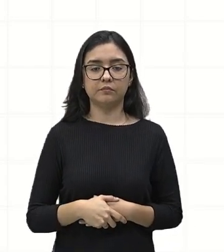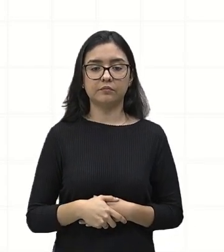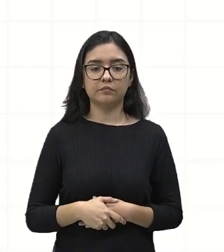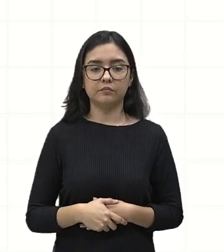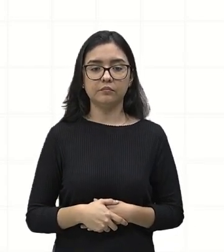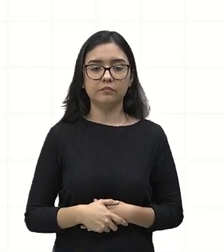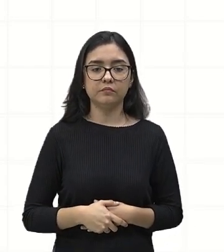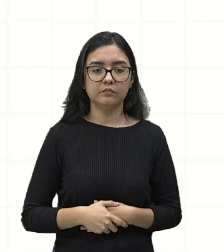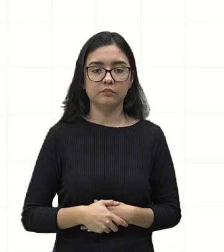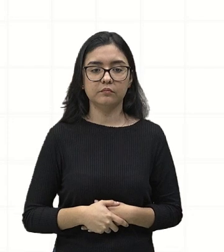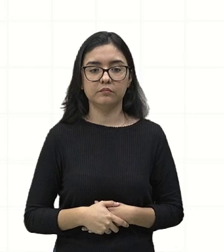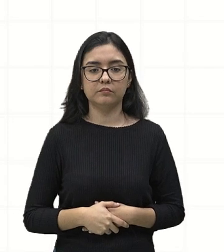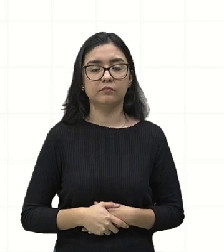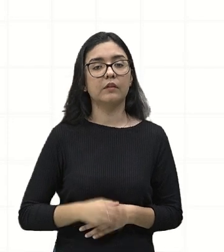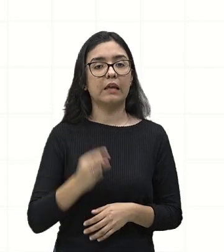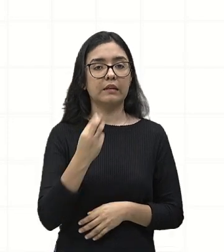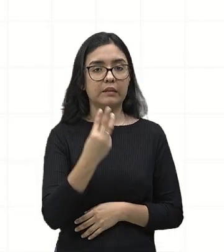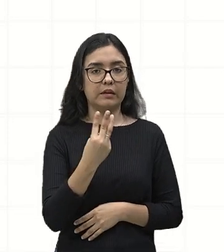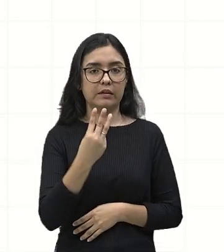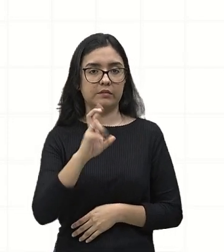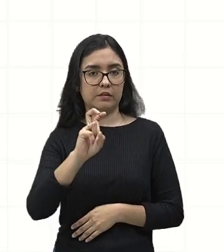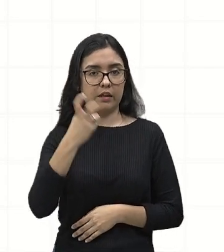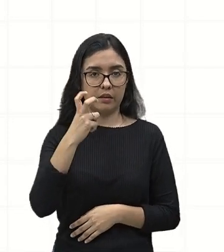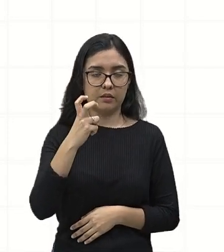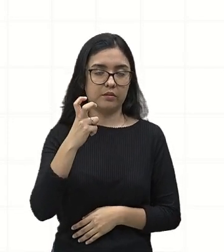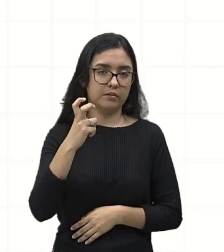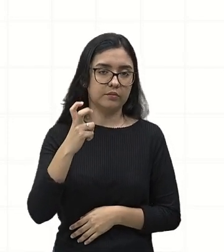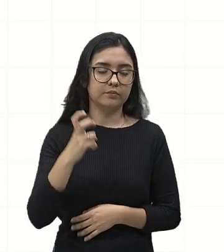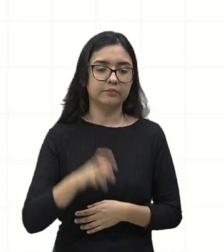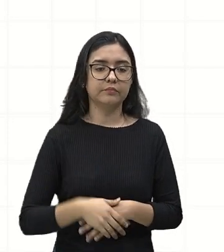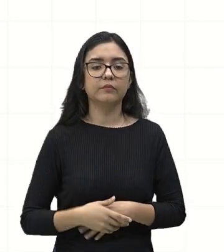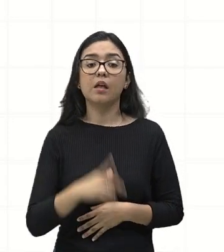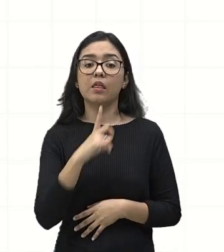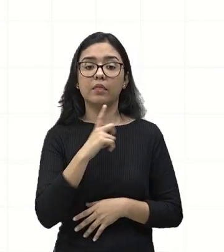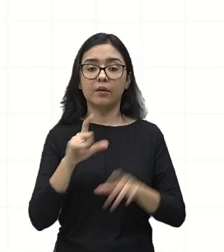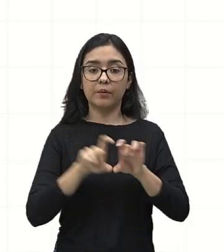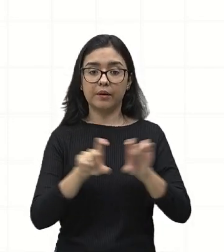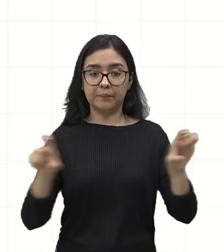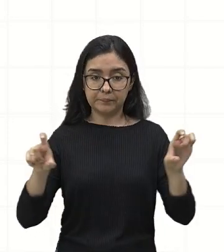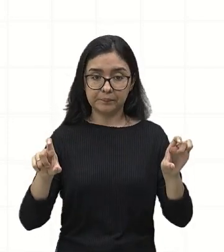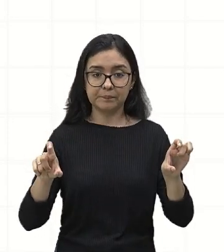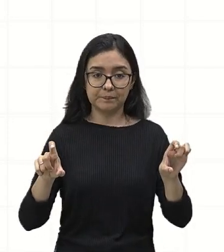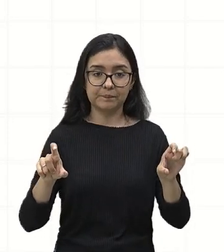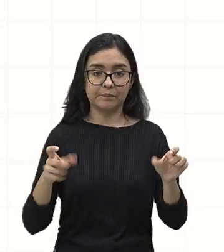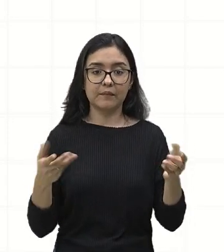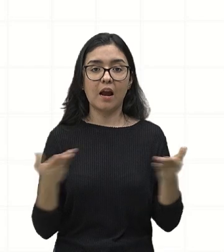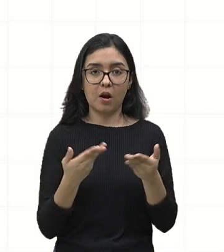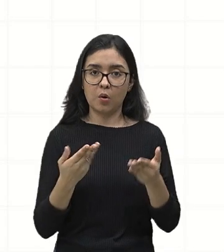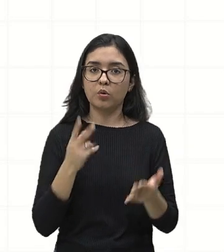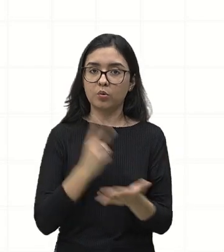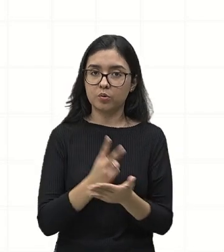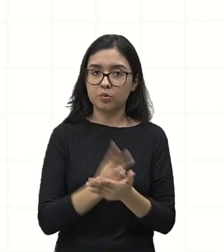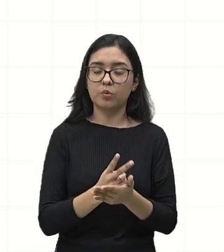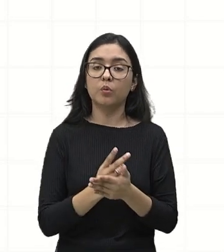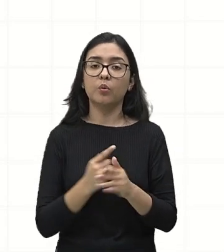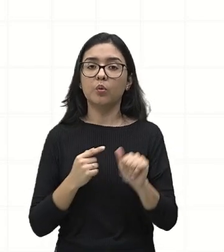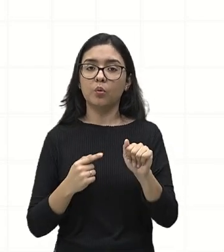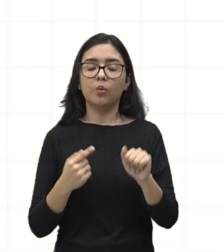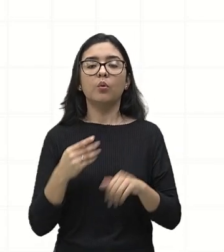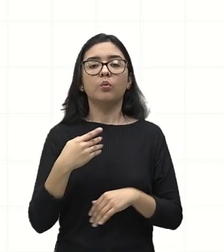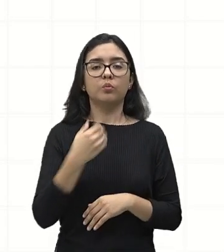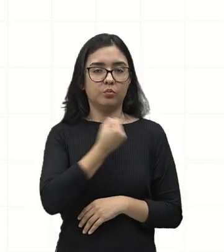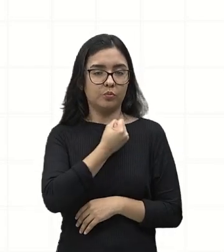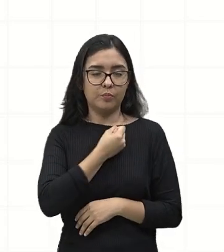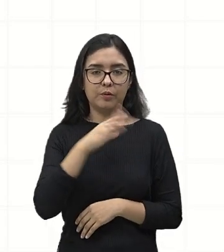3 elevado à quinta potência. Então, nós temos aqui, ó, conserva a base, tá?